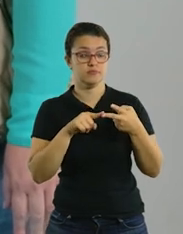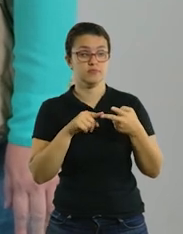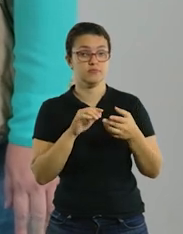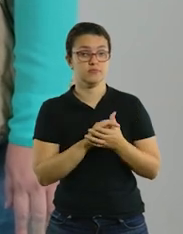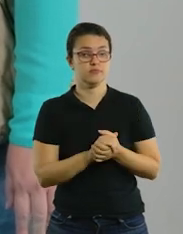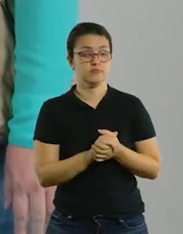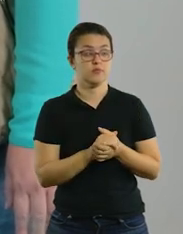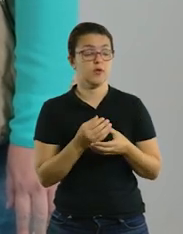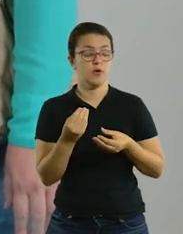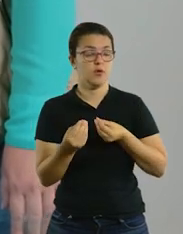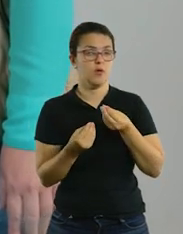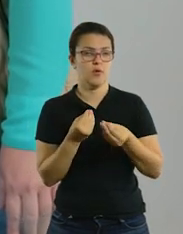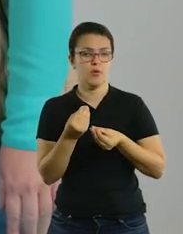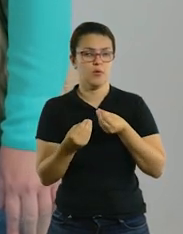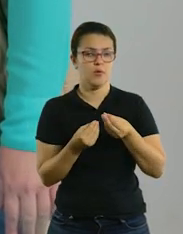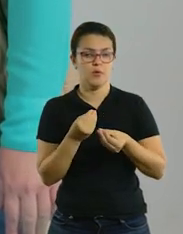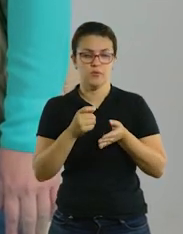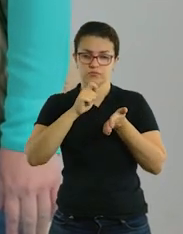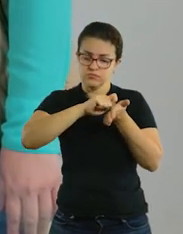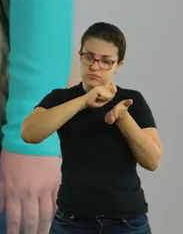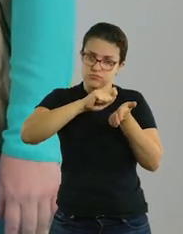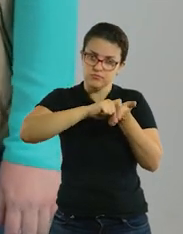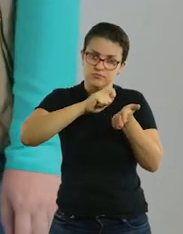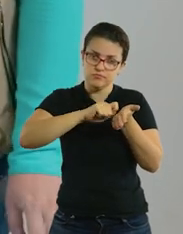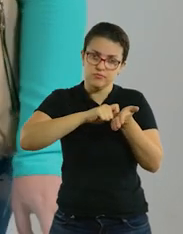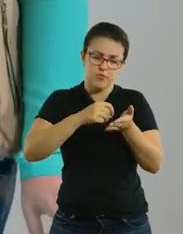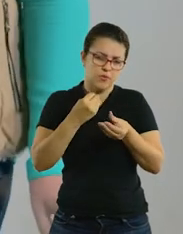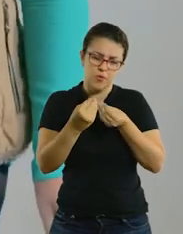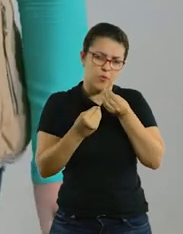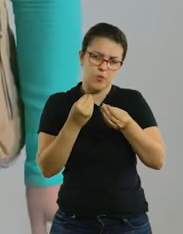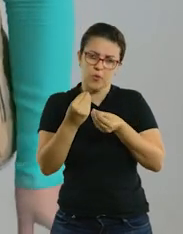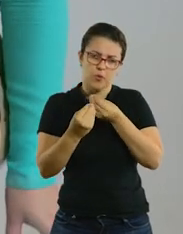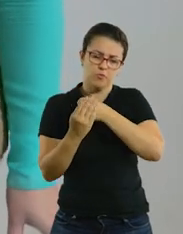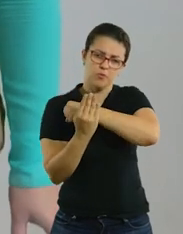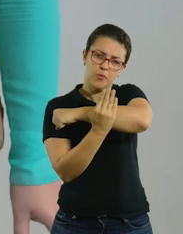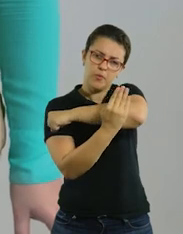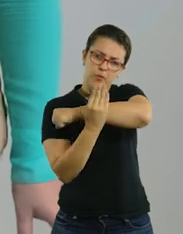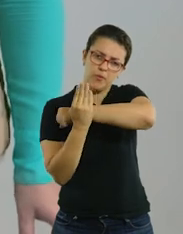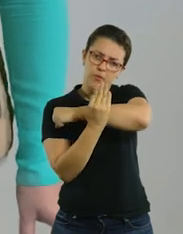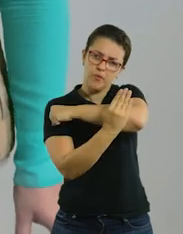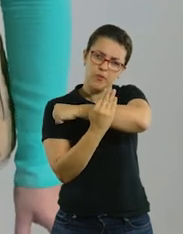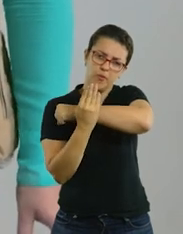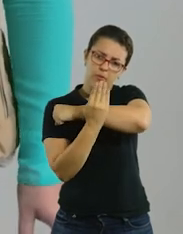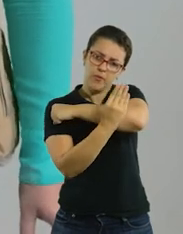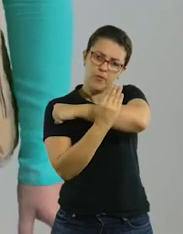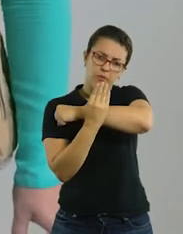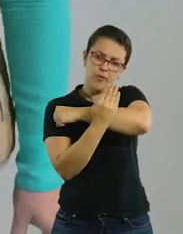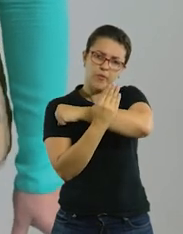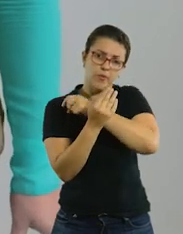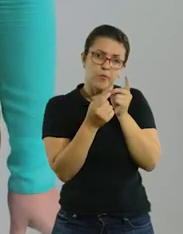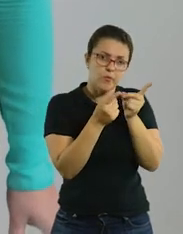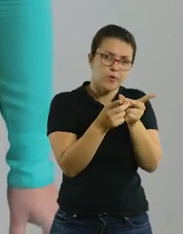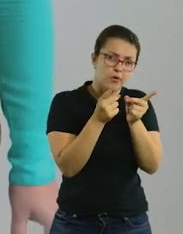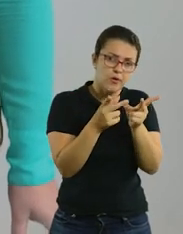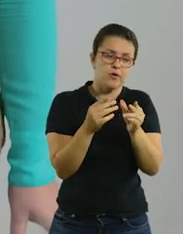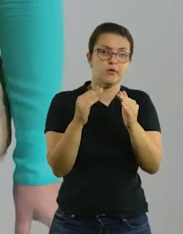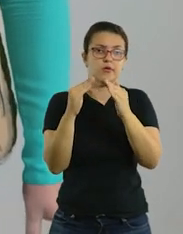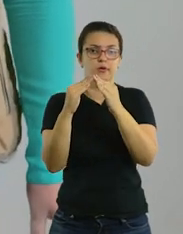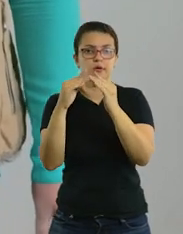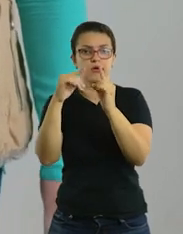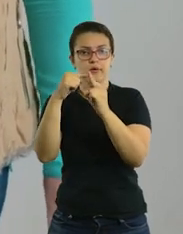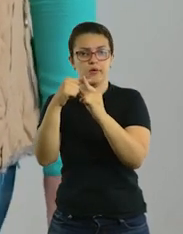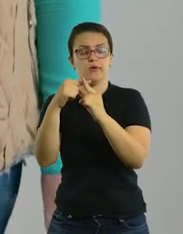você vai descrever com suas palavras como é o seu bairro com